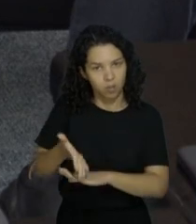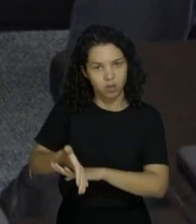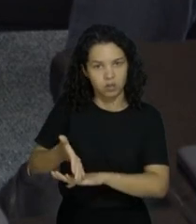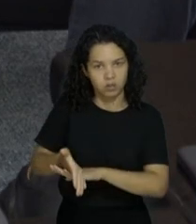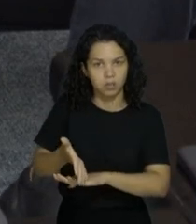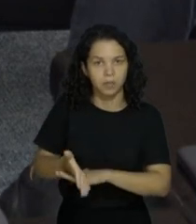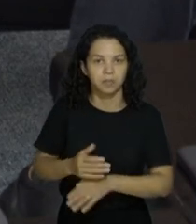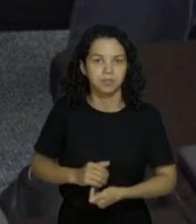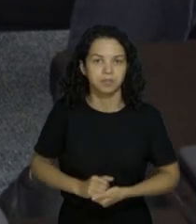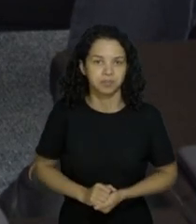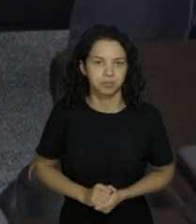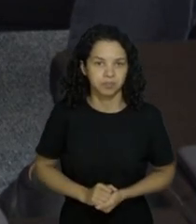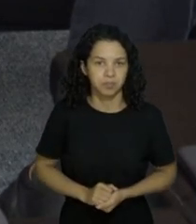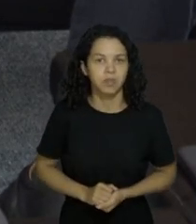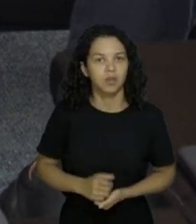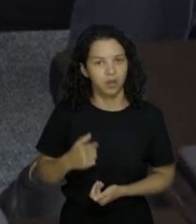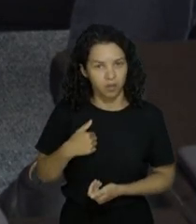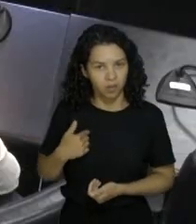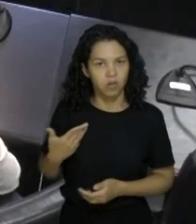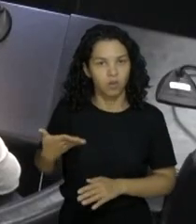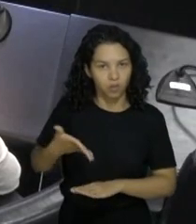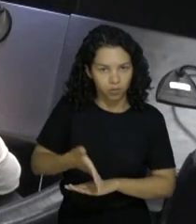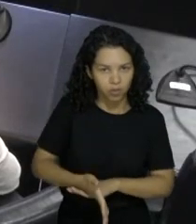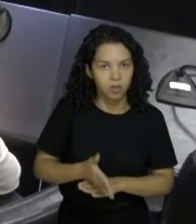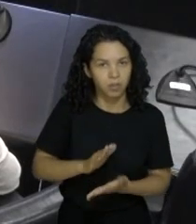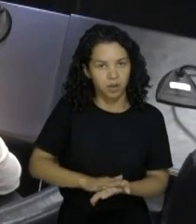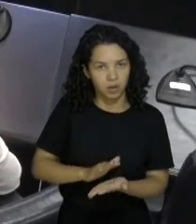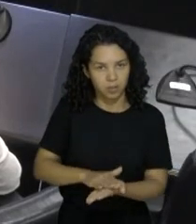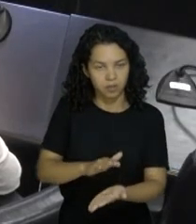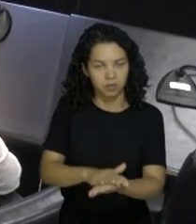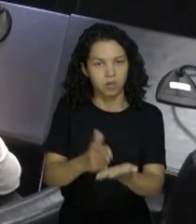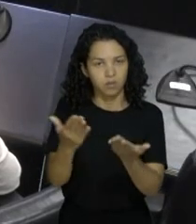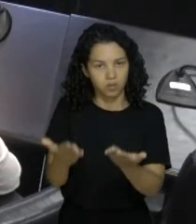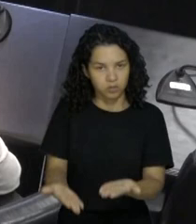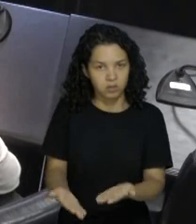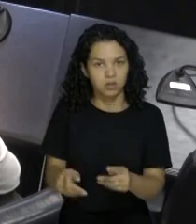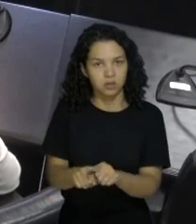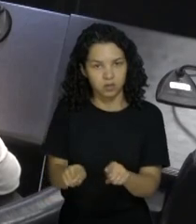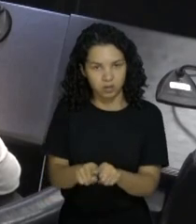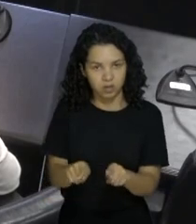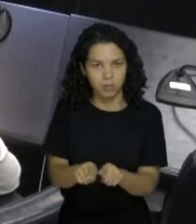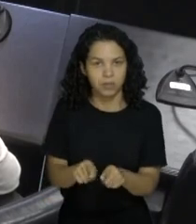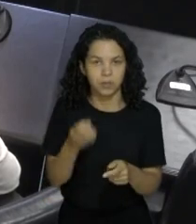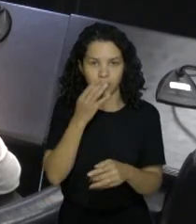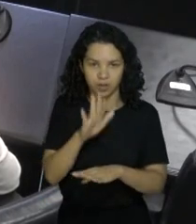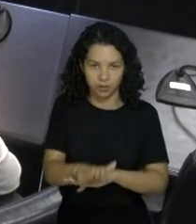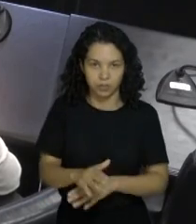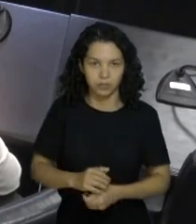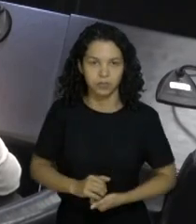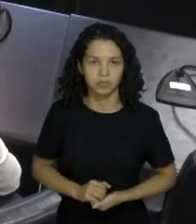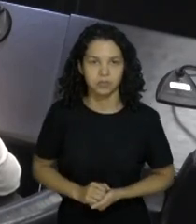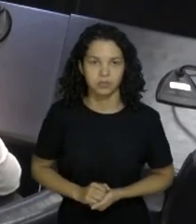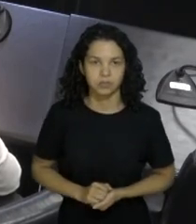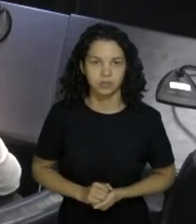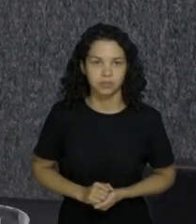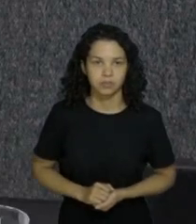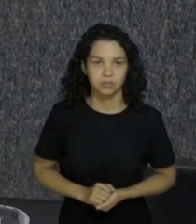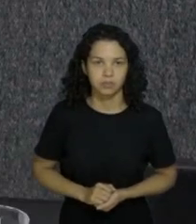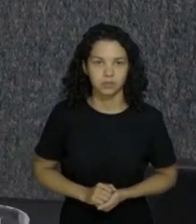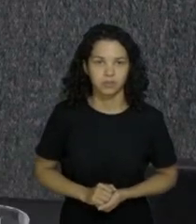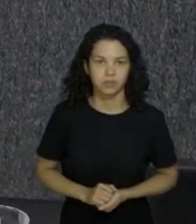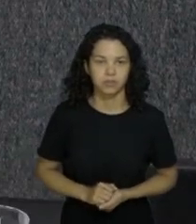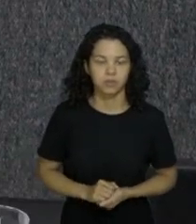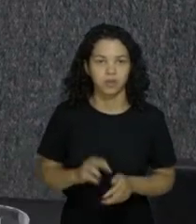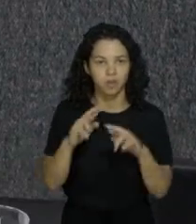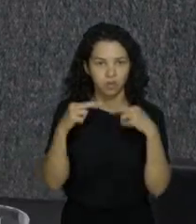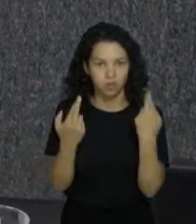colocando a disposição fiz questão de vir aqui dar uma passadinha para te parabenizar me colocar disposição e um boa tarde a todos encerrando